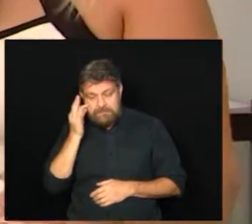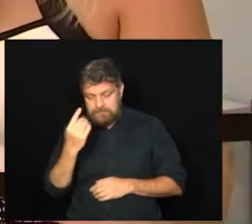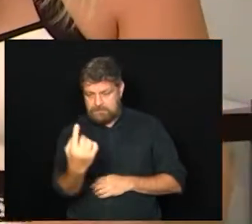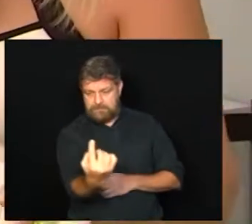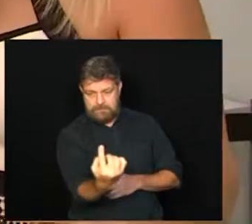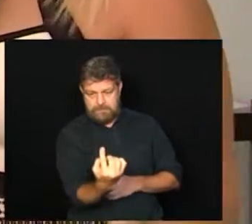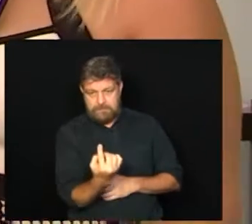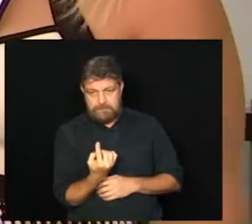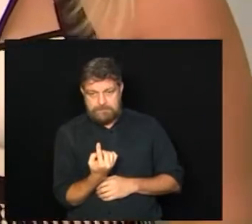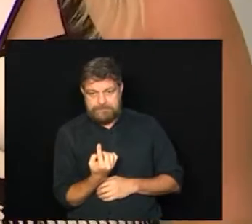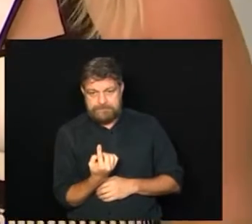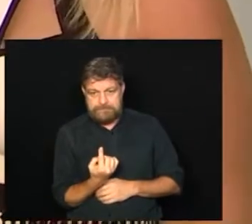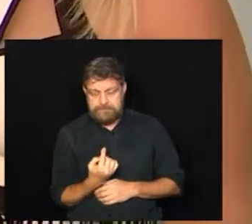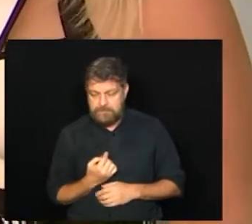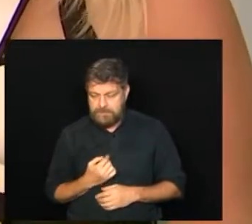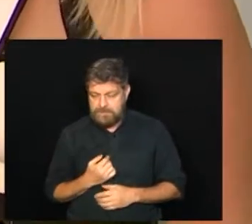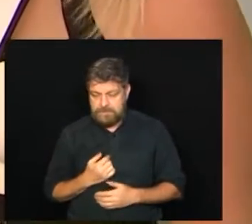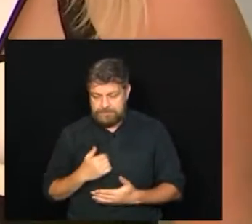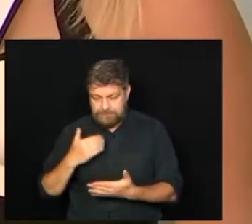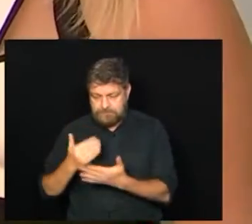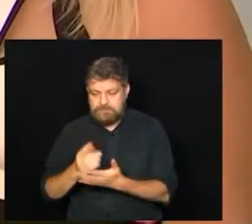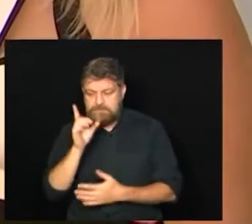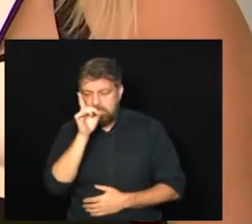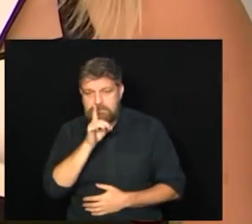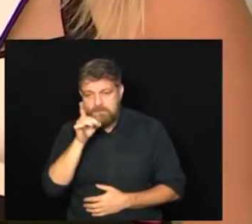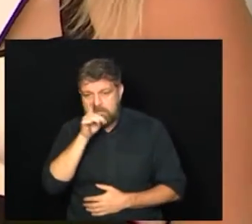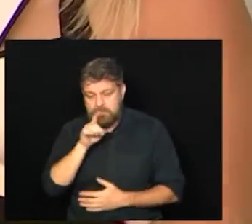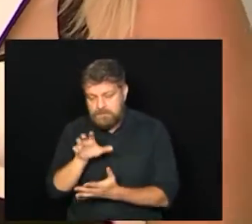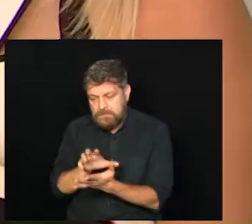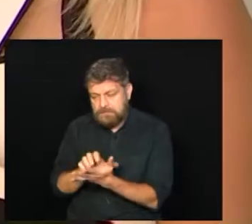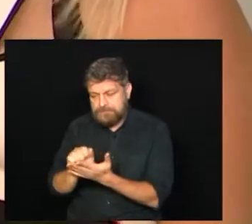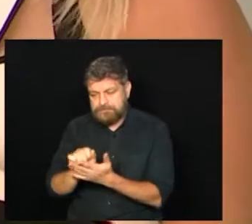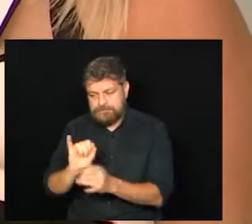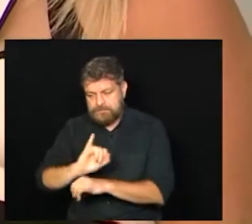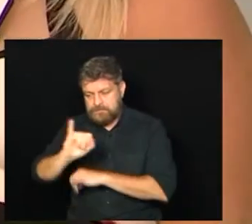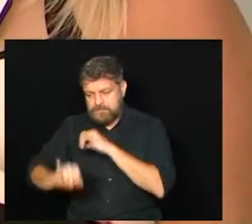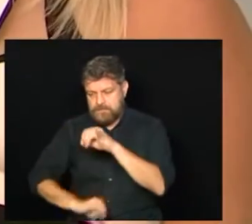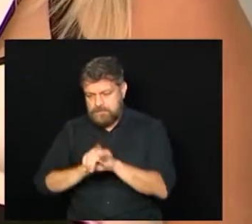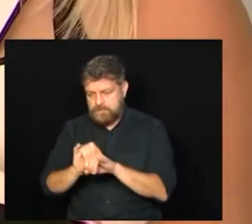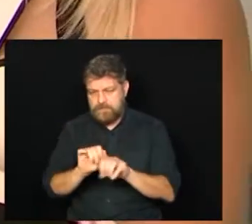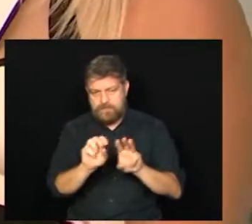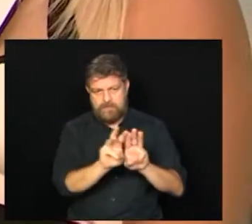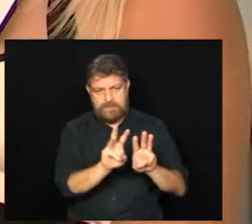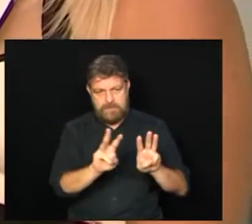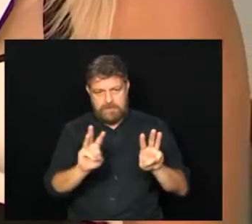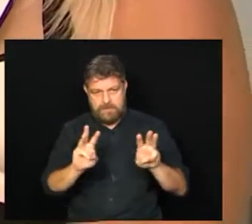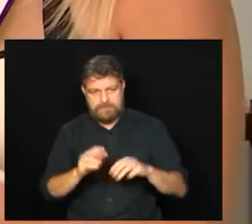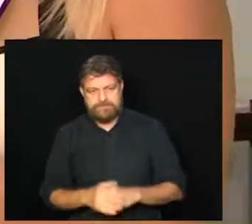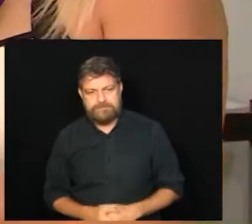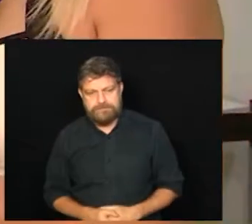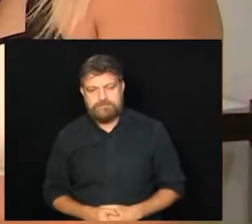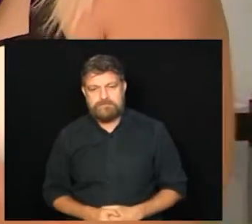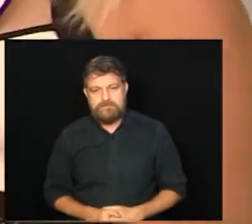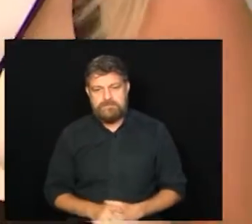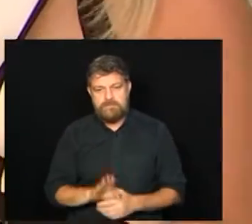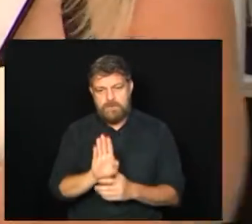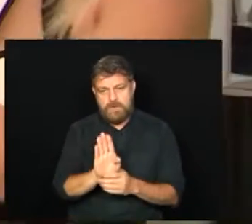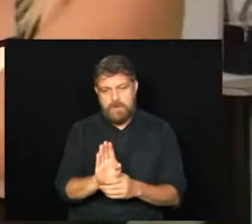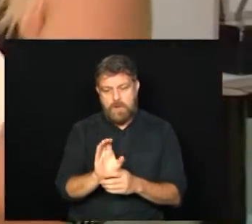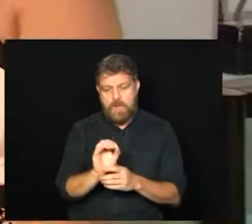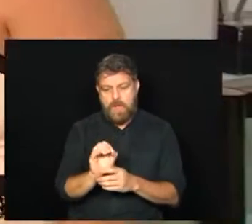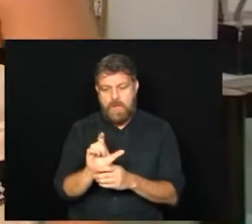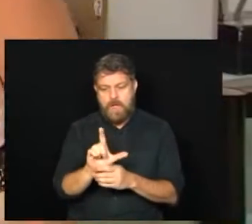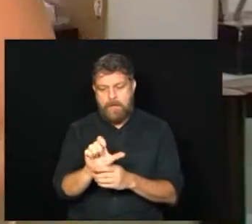CEPAT, então até domingo a pessoa pode se inscrever no site Bolsa do Povo. É importante,